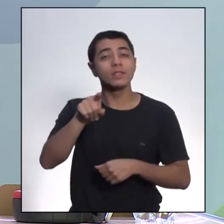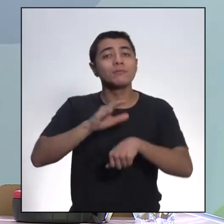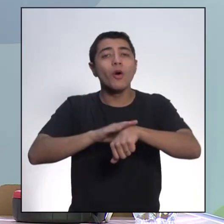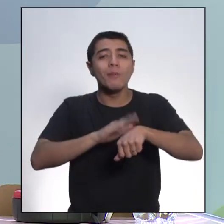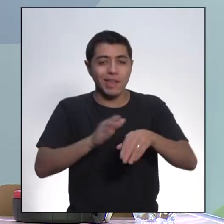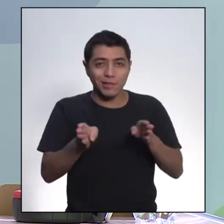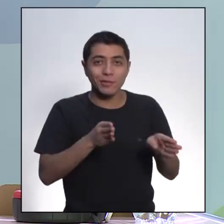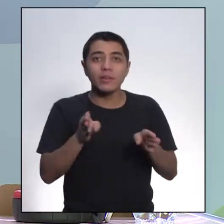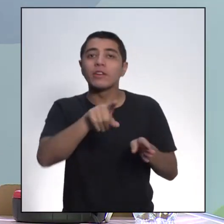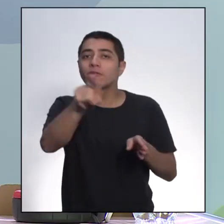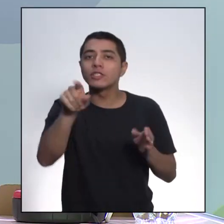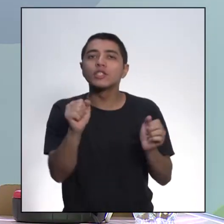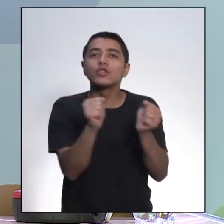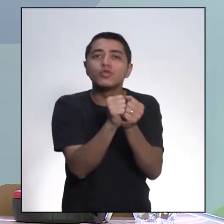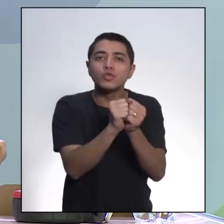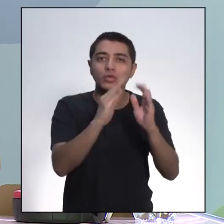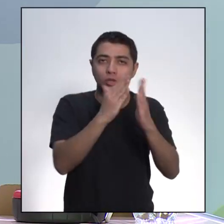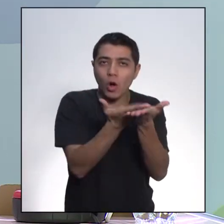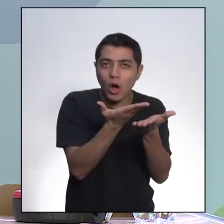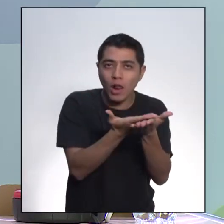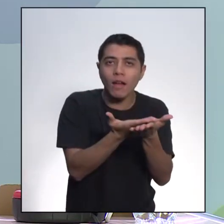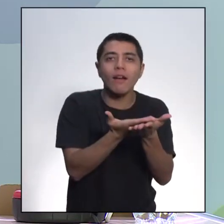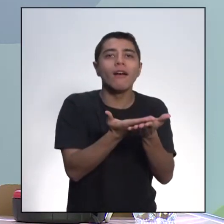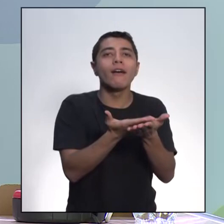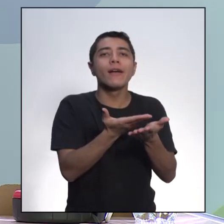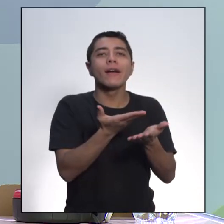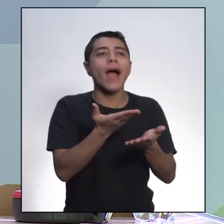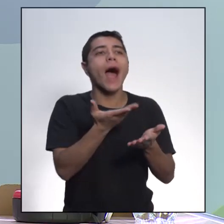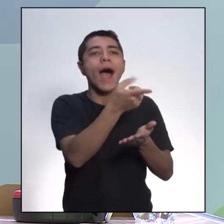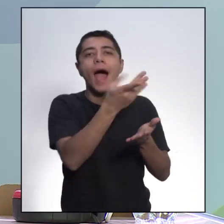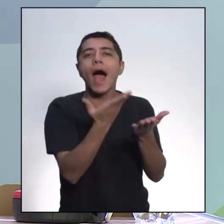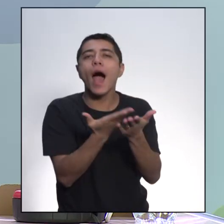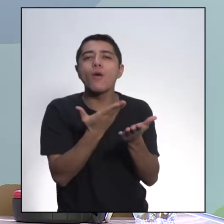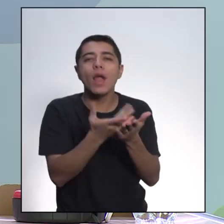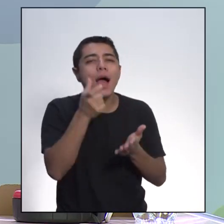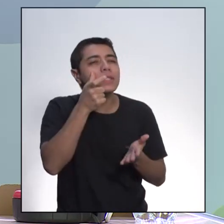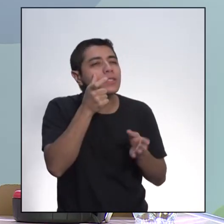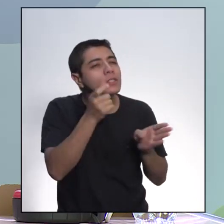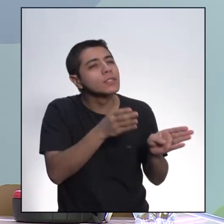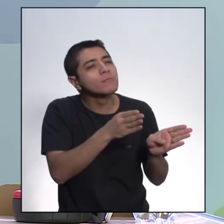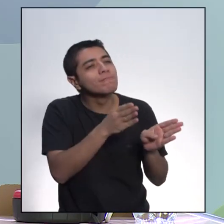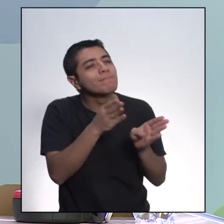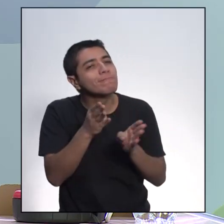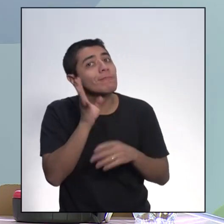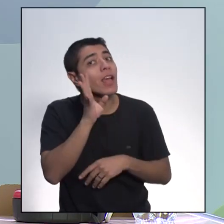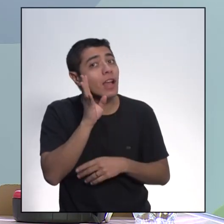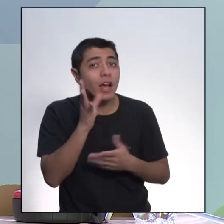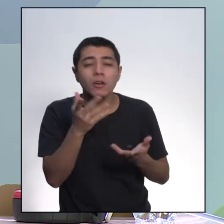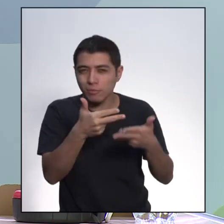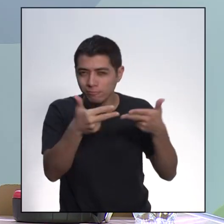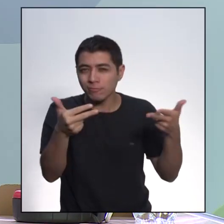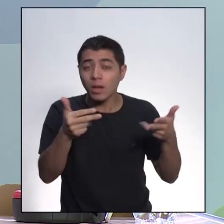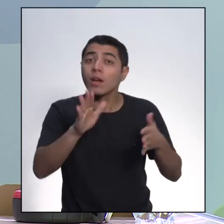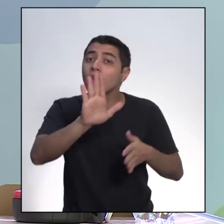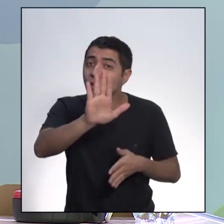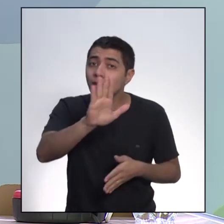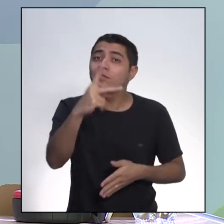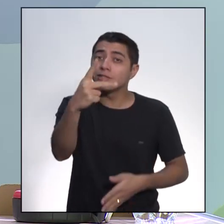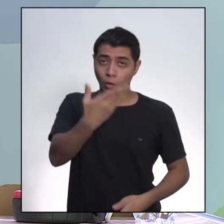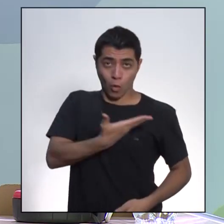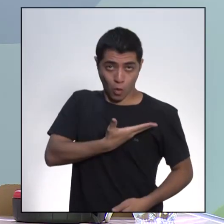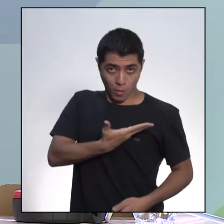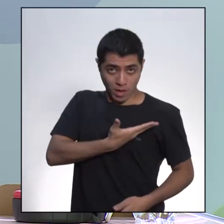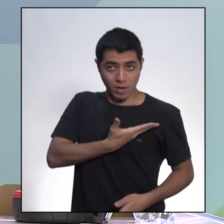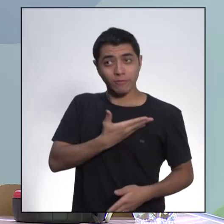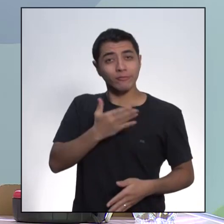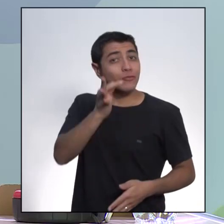escola, assistindo às aulas, né? Retome isso com os colegas de vocês e, de alguma forma, vocês